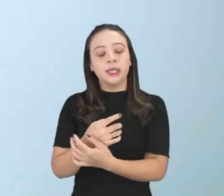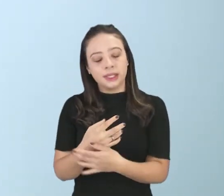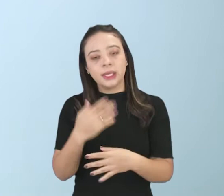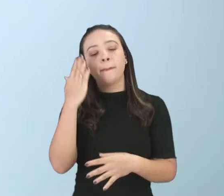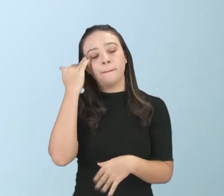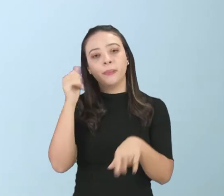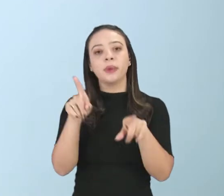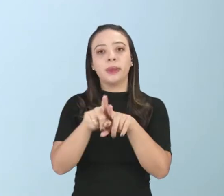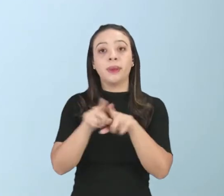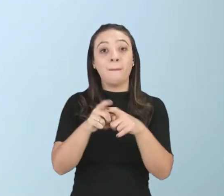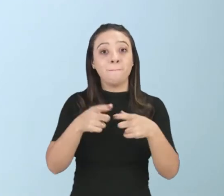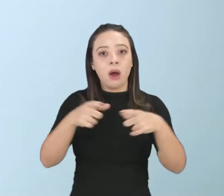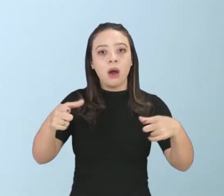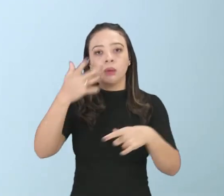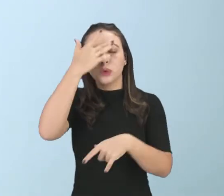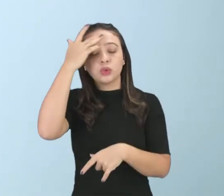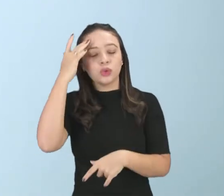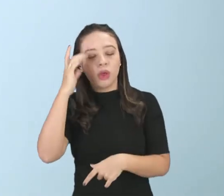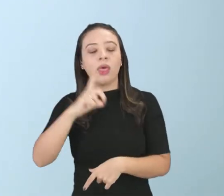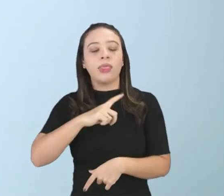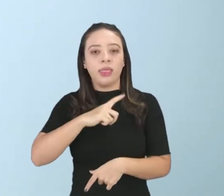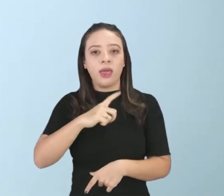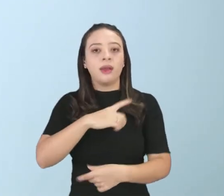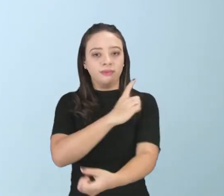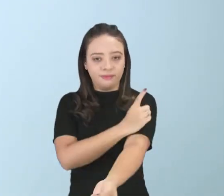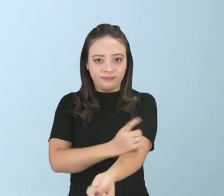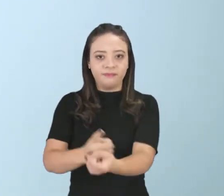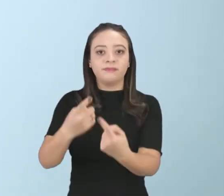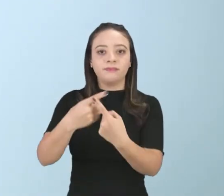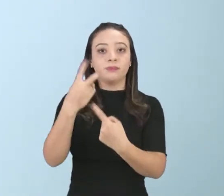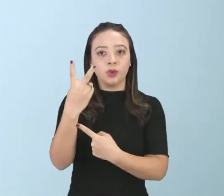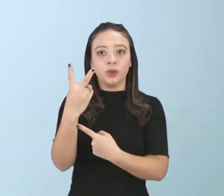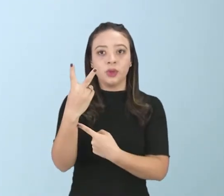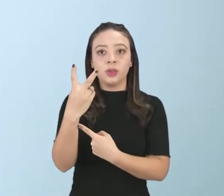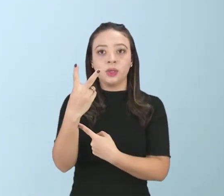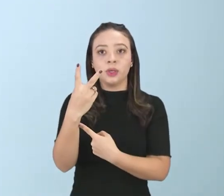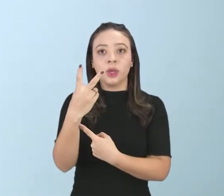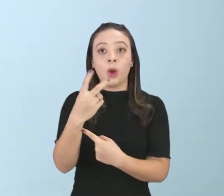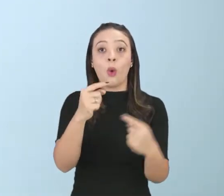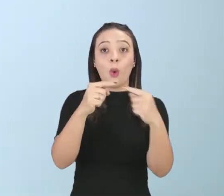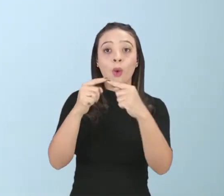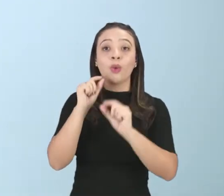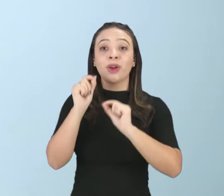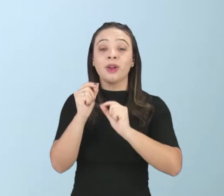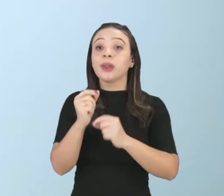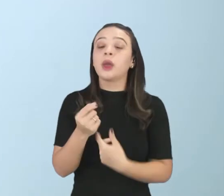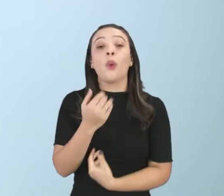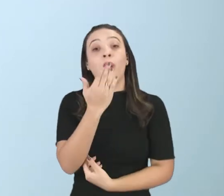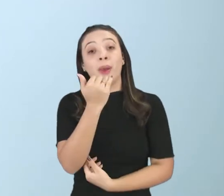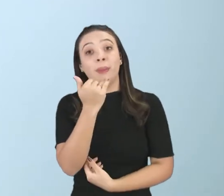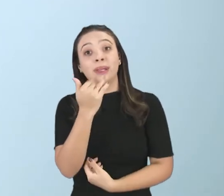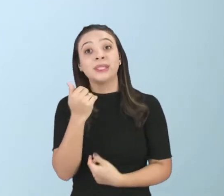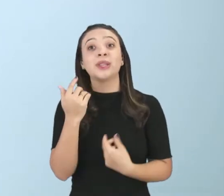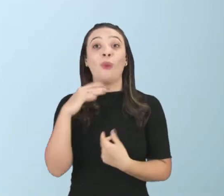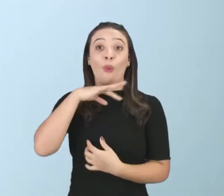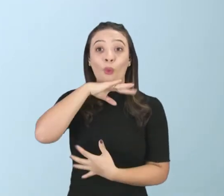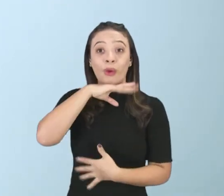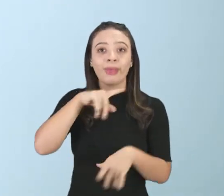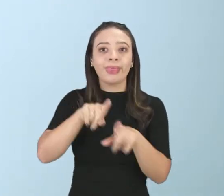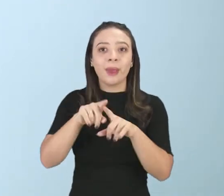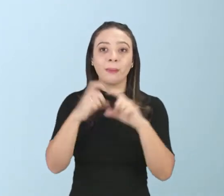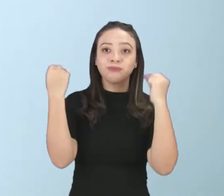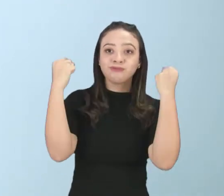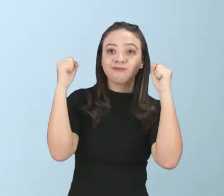seja, tem muitos casos, está diretamente associada à alimentação e aos níveis de atividade física. Tá? Por